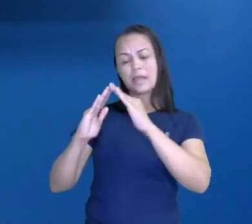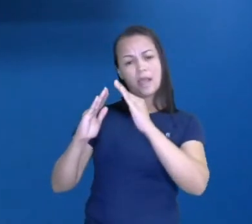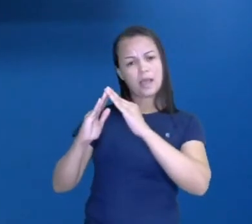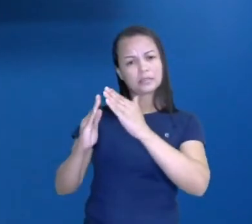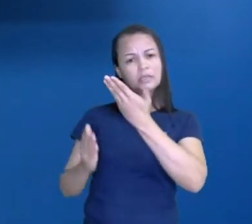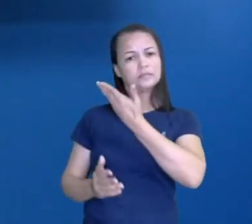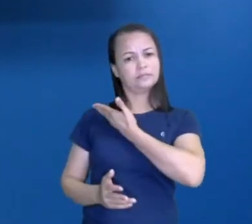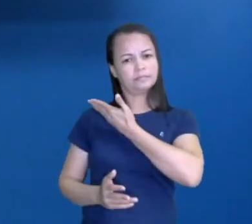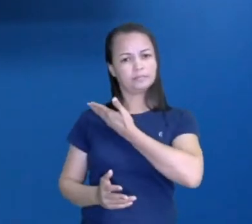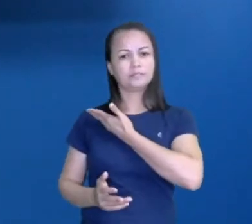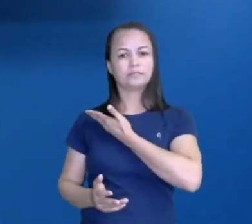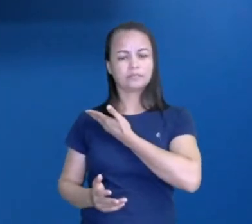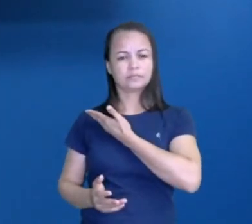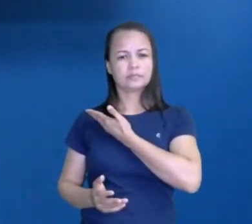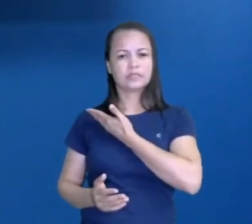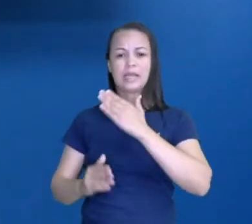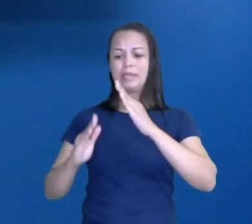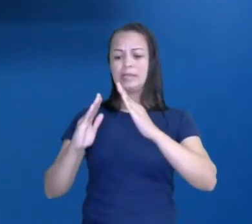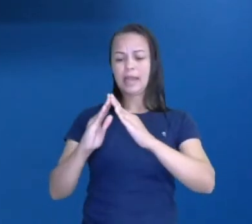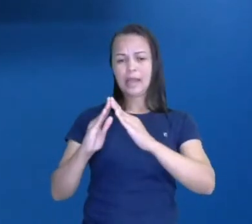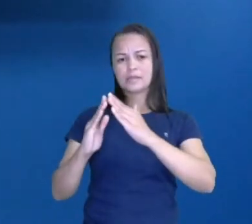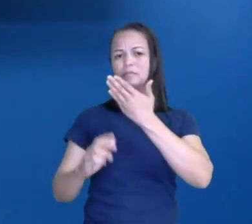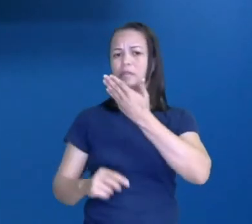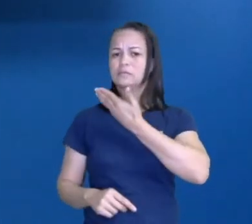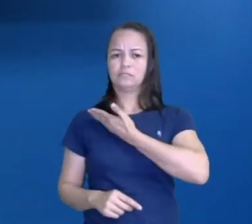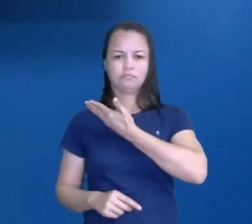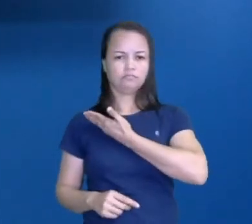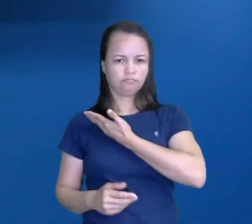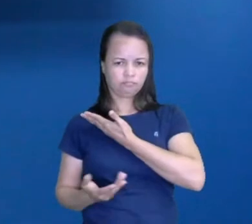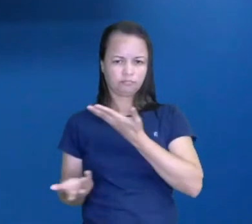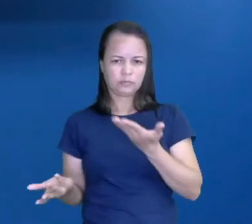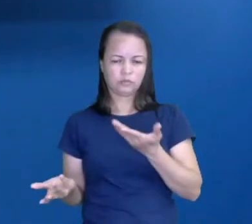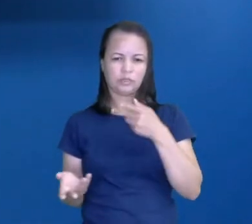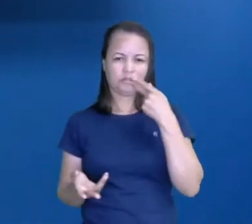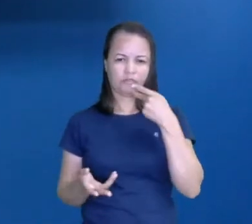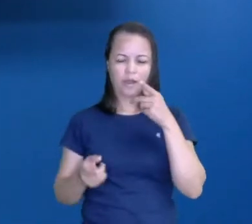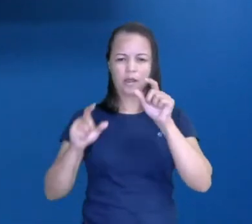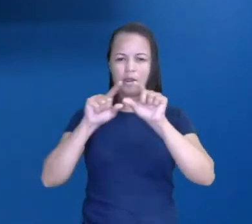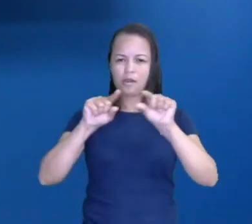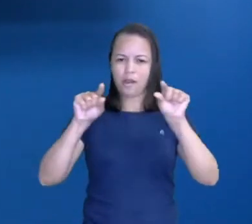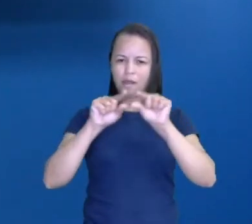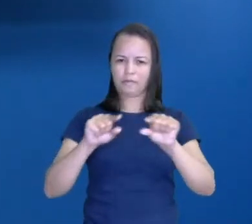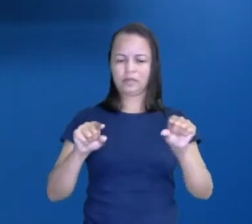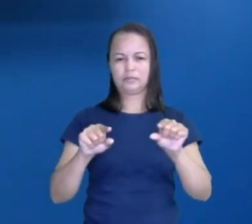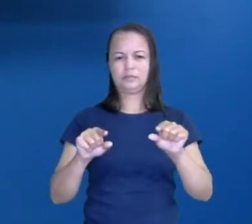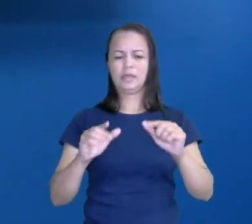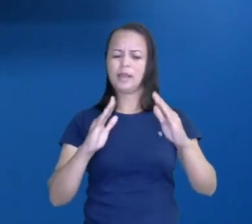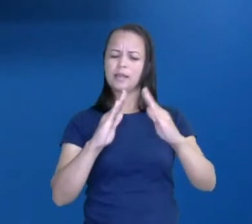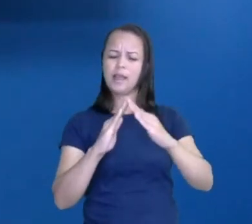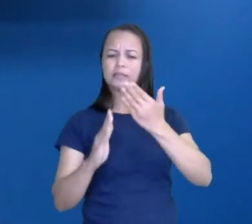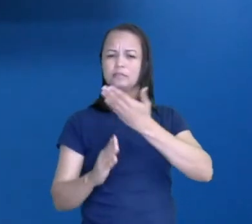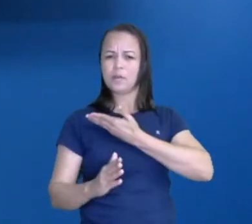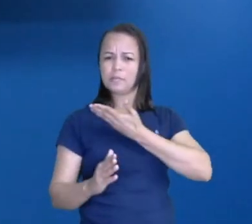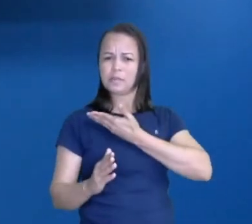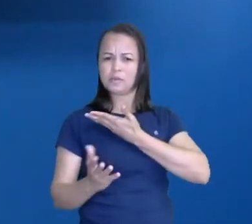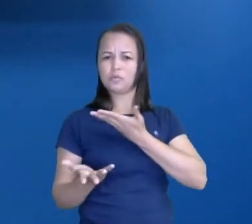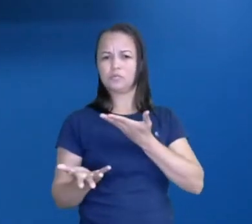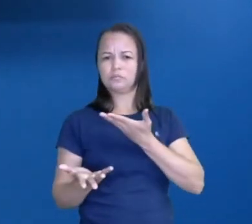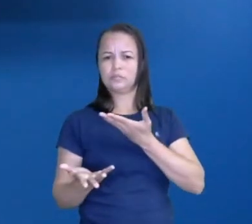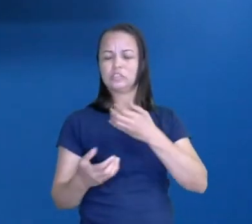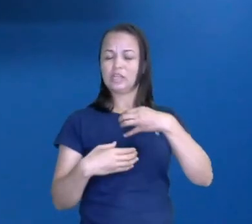amigo. Casa de um amigo, como ele diz na frase. Casa de um amigo está